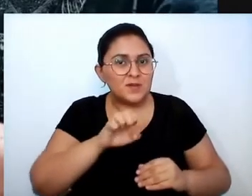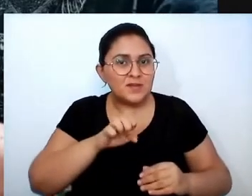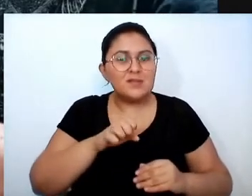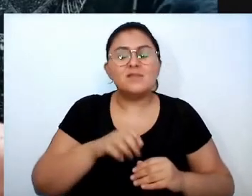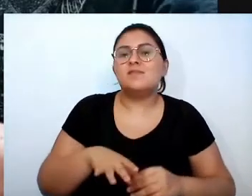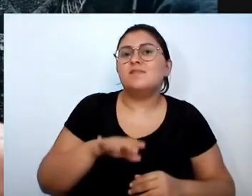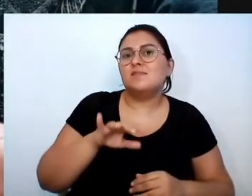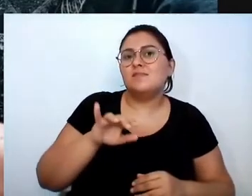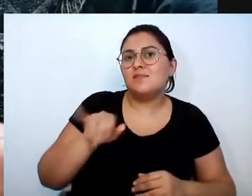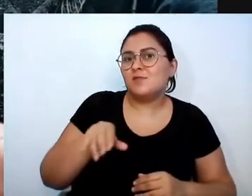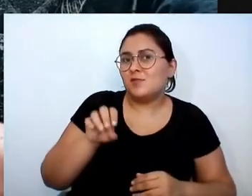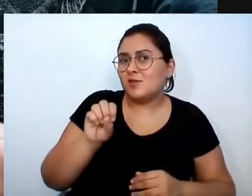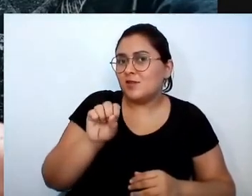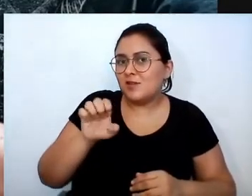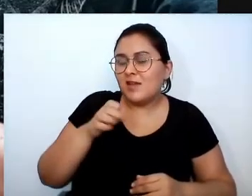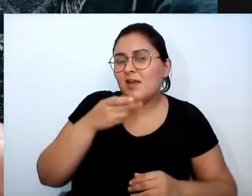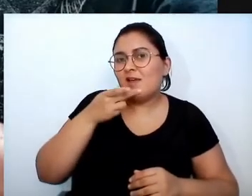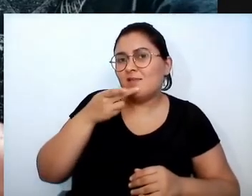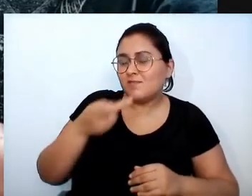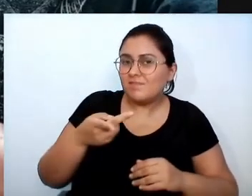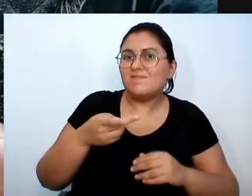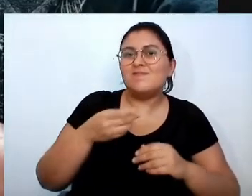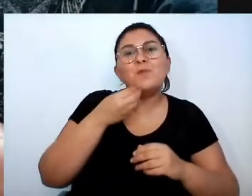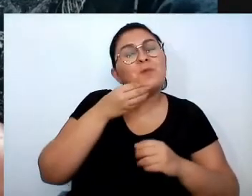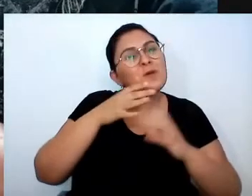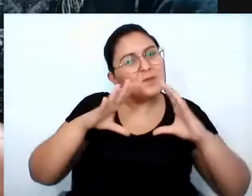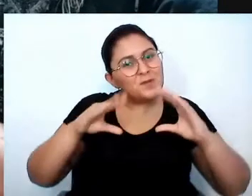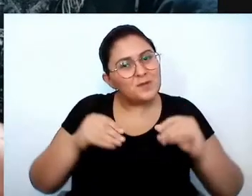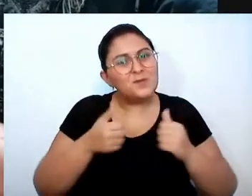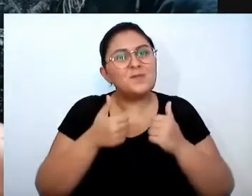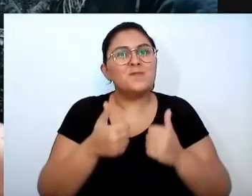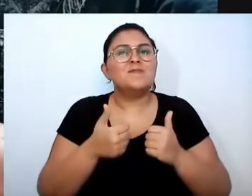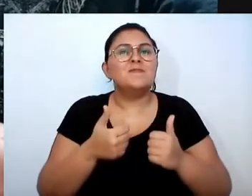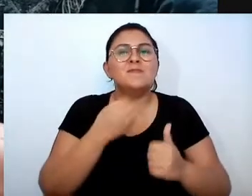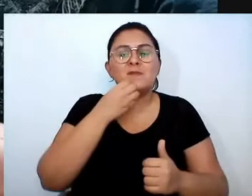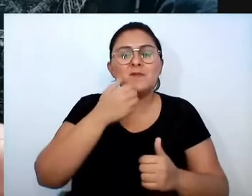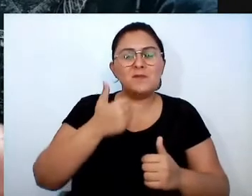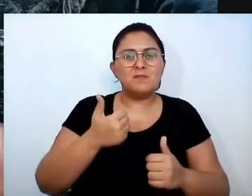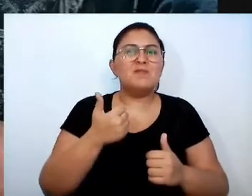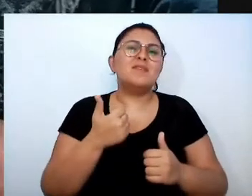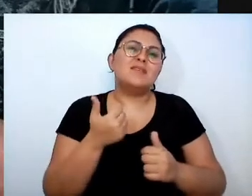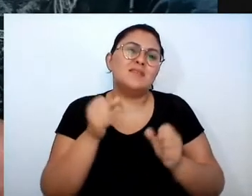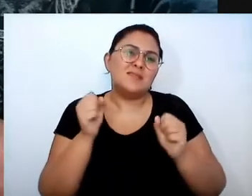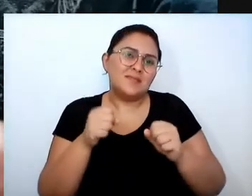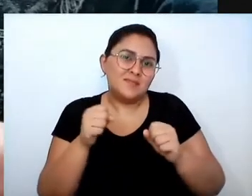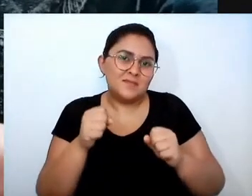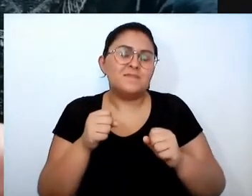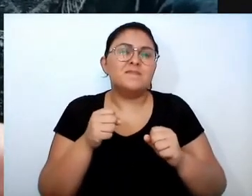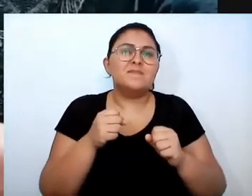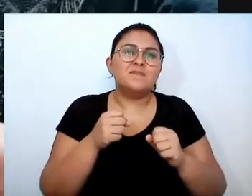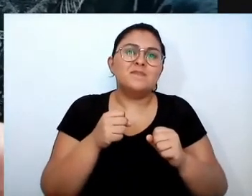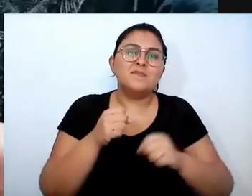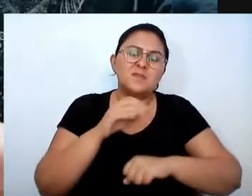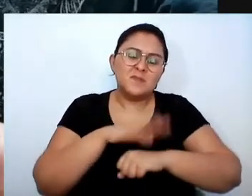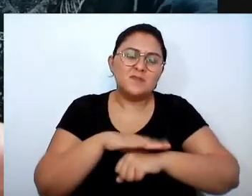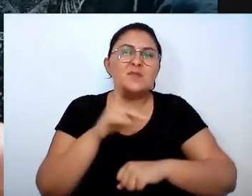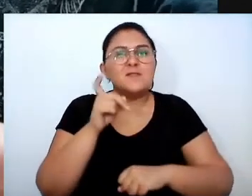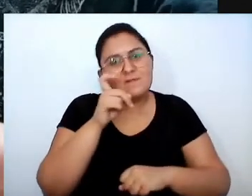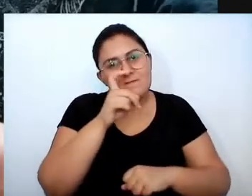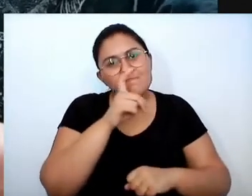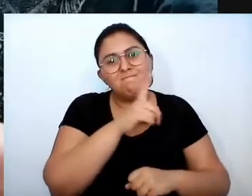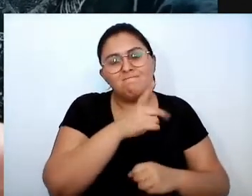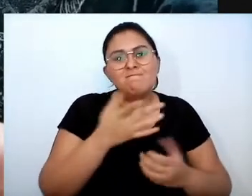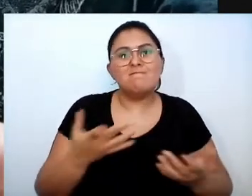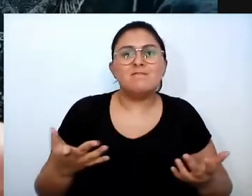estão nos ouvindo, nos assistindo pelo YouTube. Tudo bem, sim, comigo, graças a Deus, né? Apesar dessa situação que